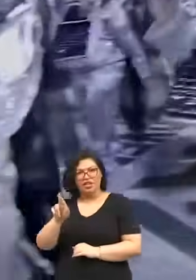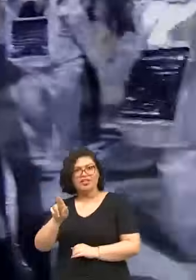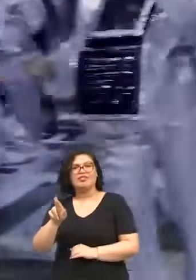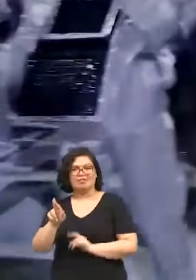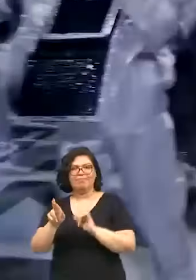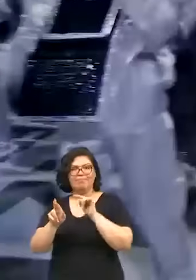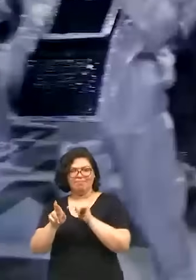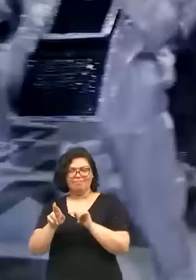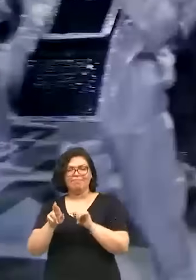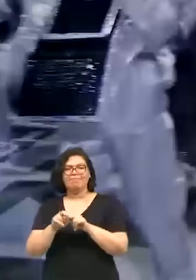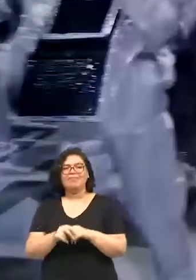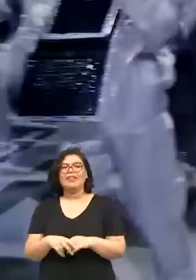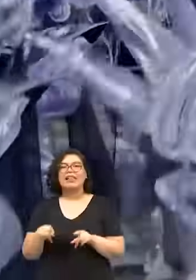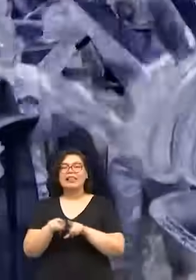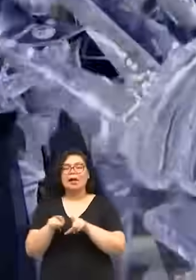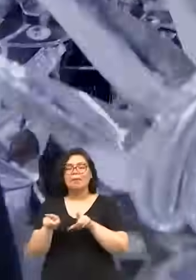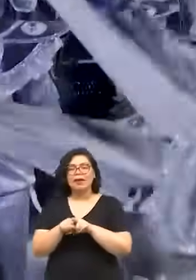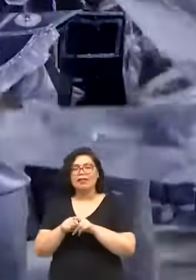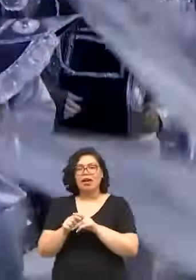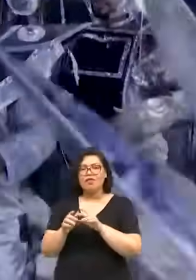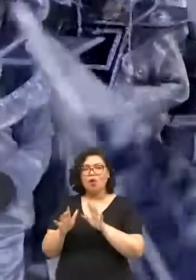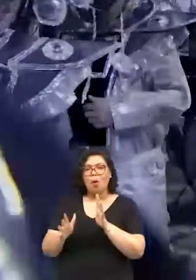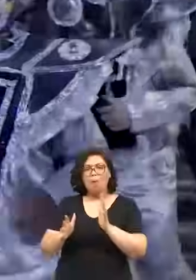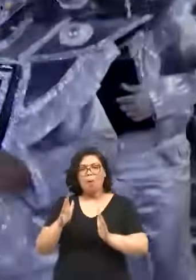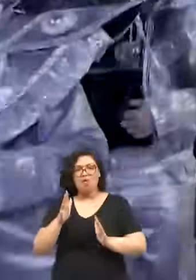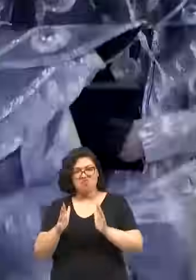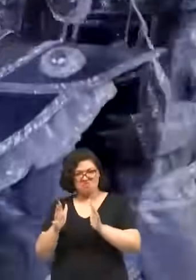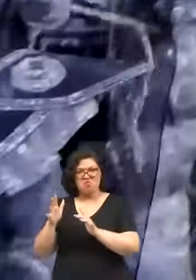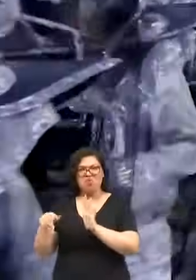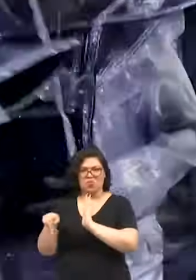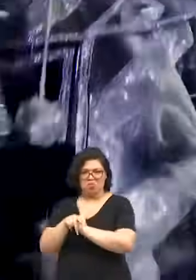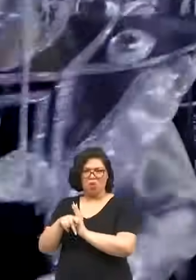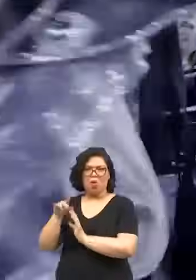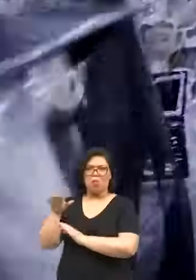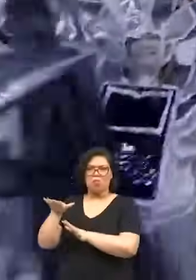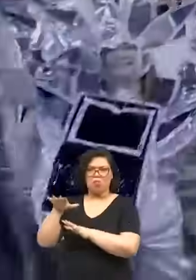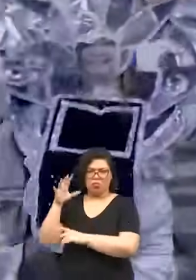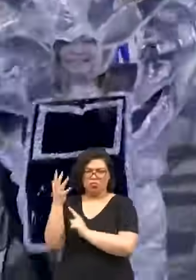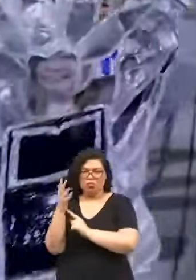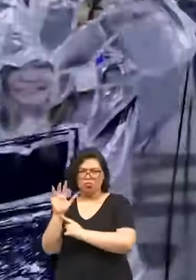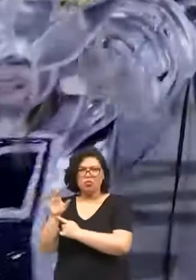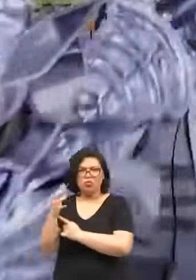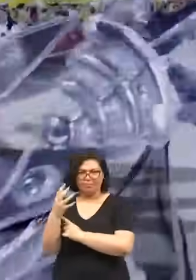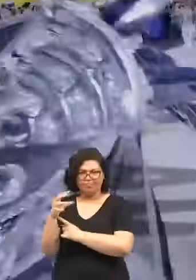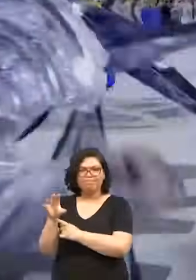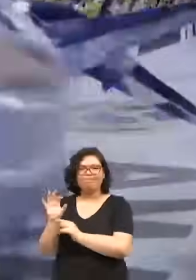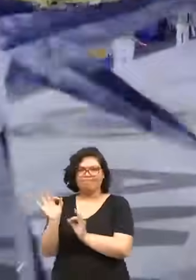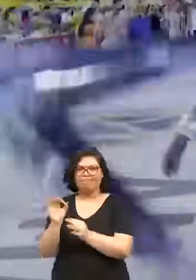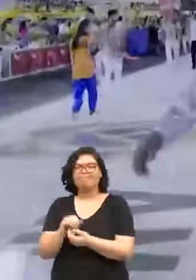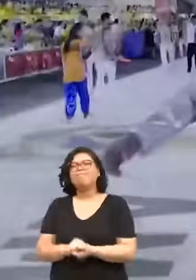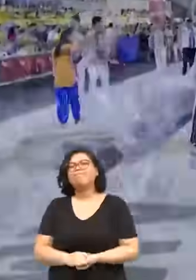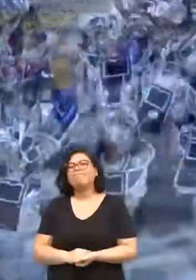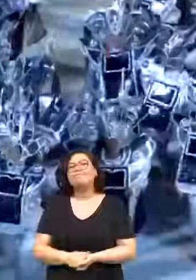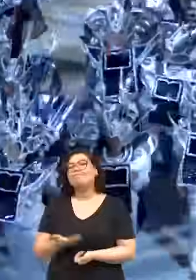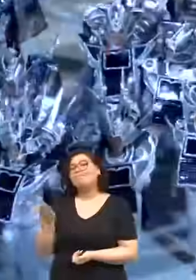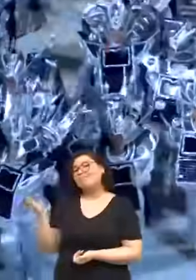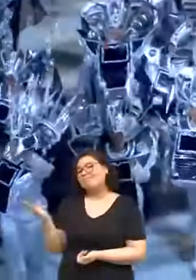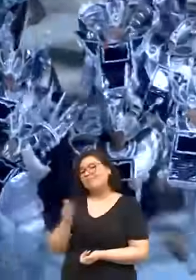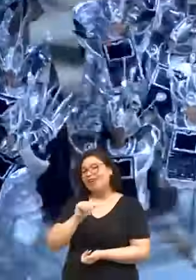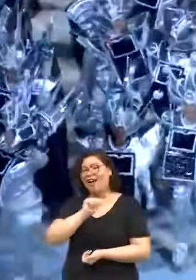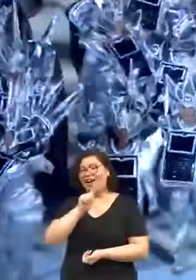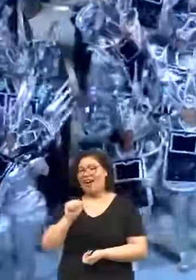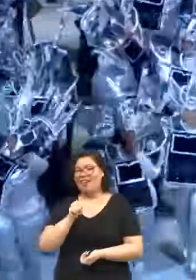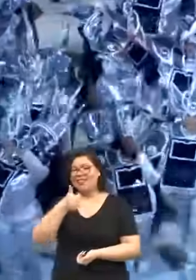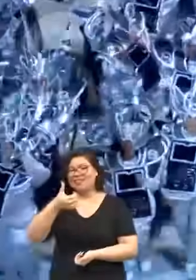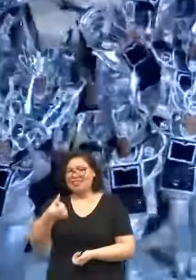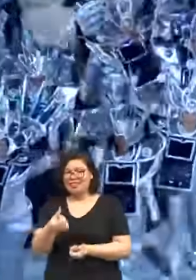e trouxe os movimentos para o Carnaval, para danças, não foi isso, Alessandra? Isso mesmo, exatamente. Tá aí, pessoal, ala 16, a